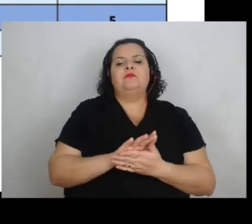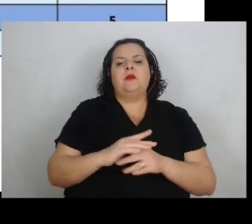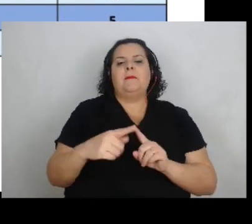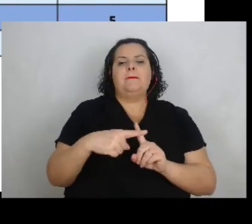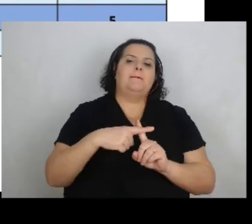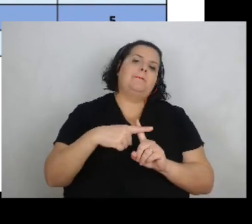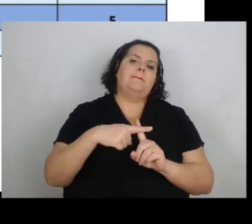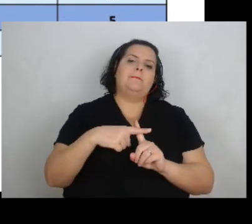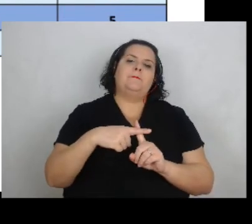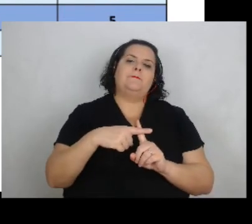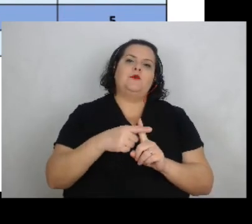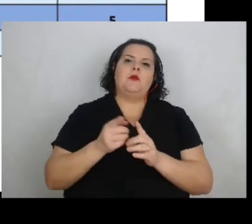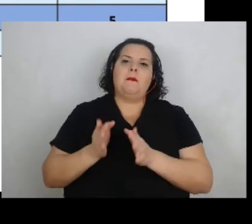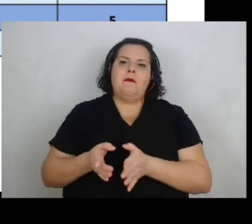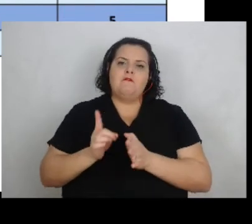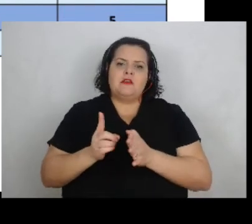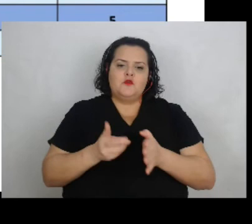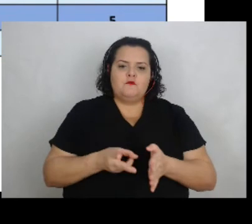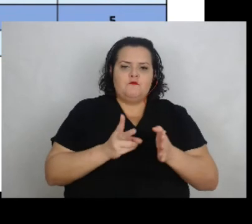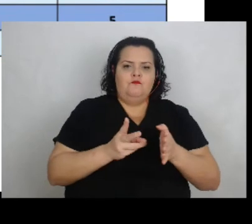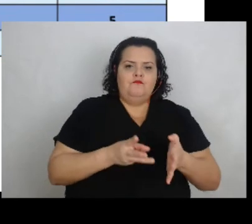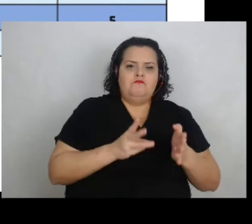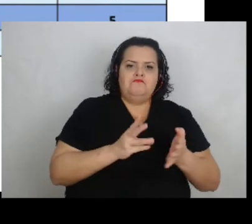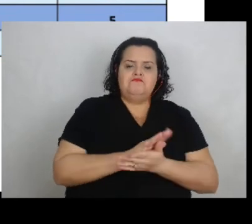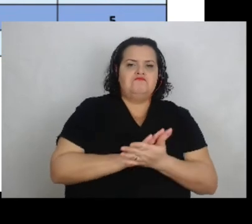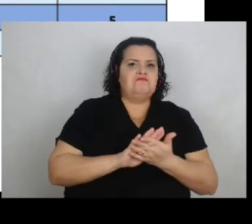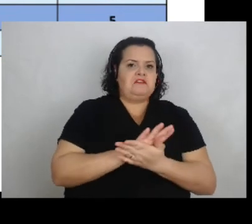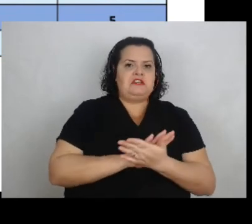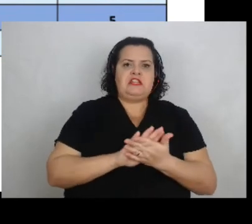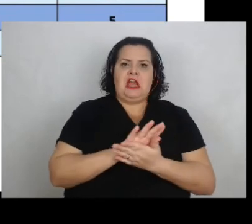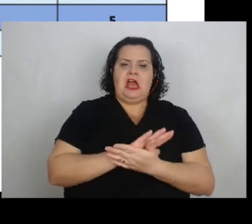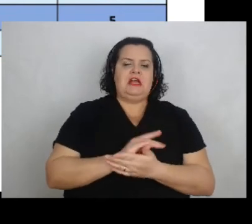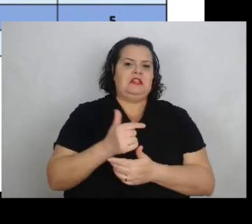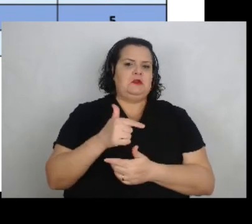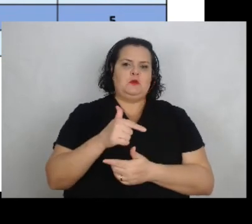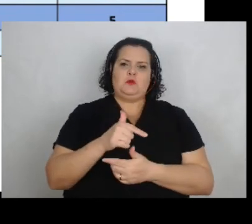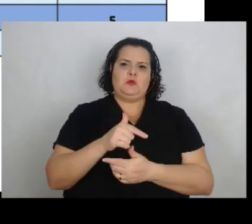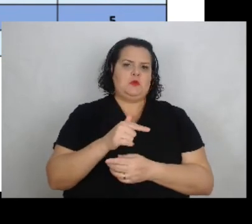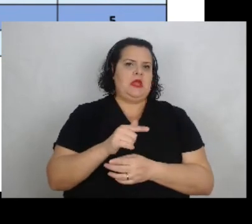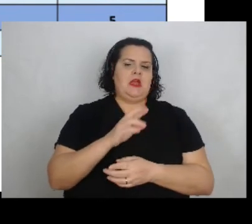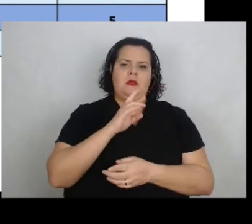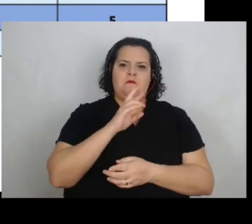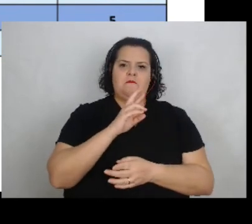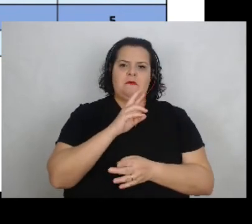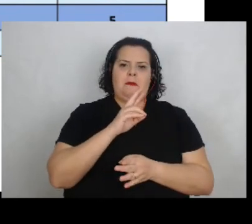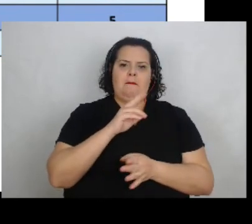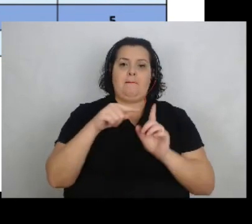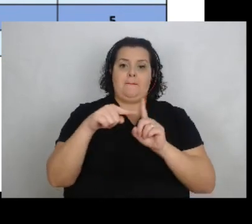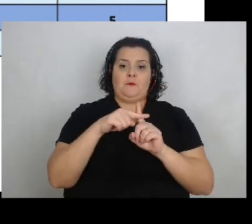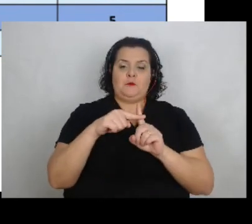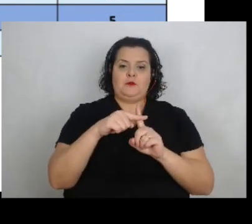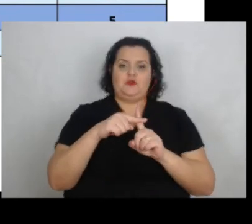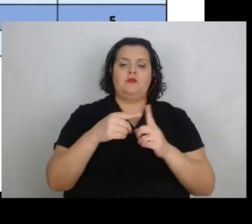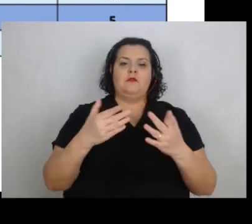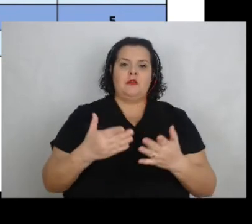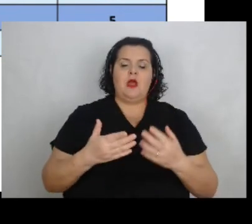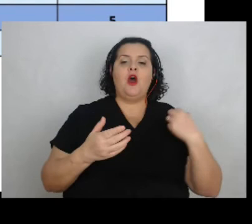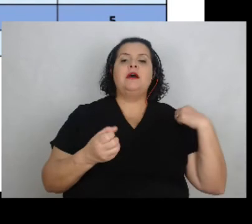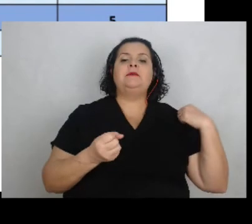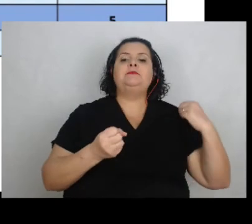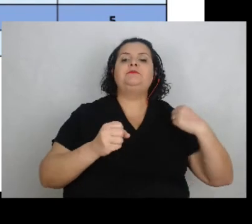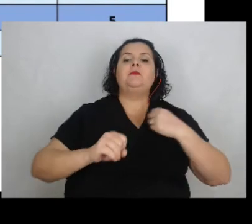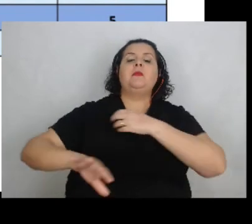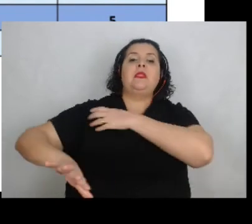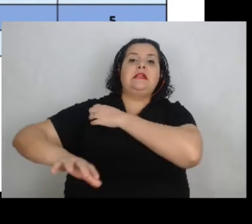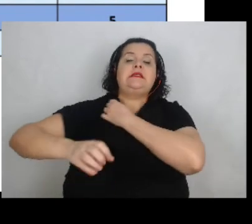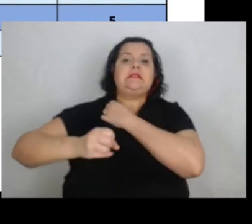das fases, né? E, neste momento, são exatamente as cidades na Baixada que enfrentam o aumento